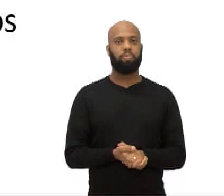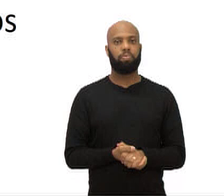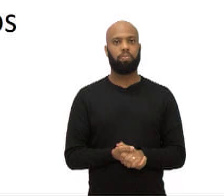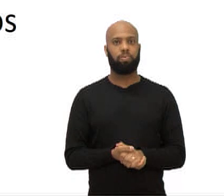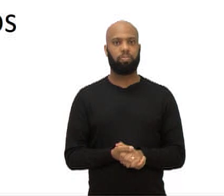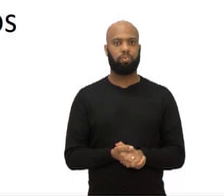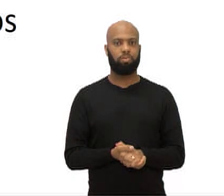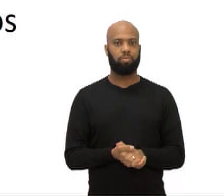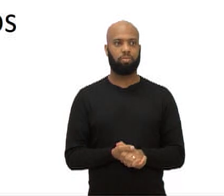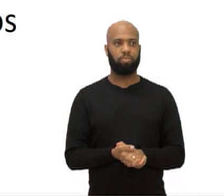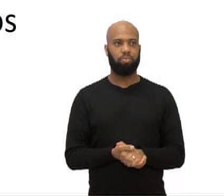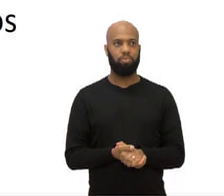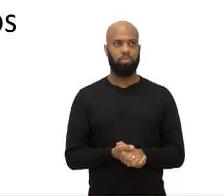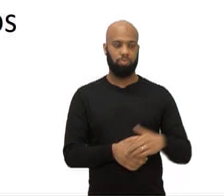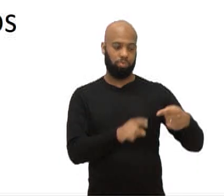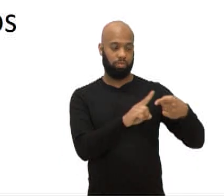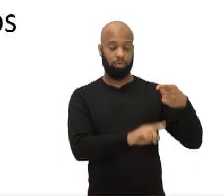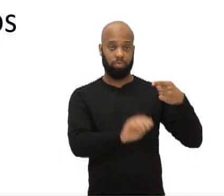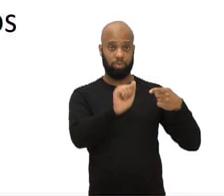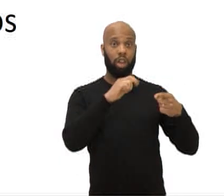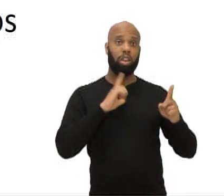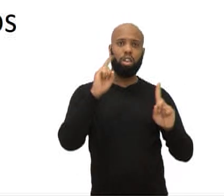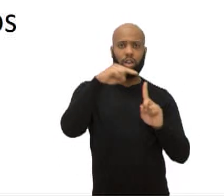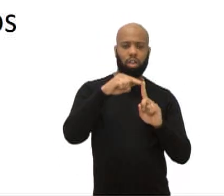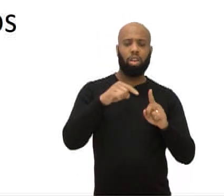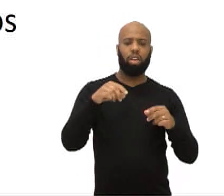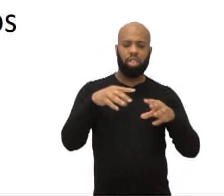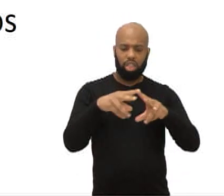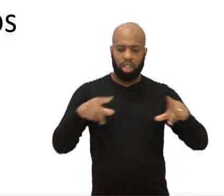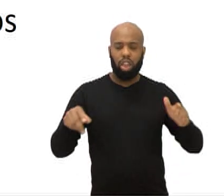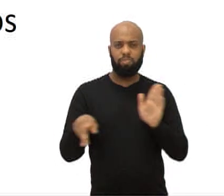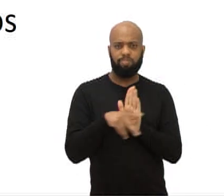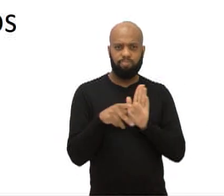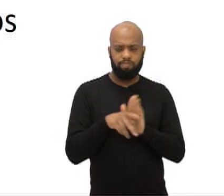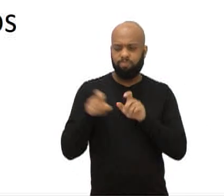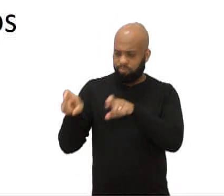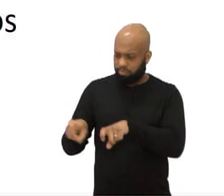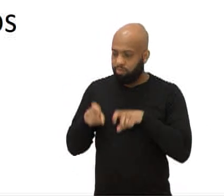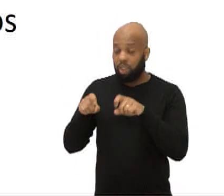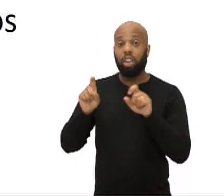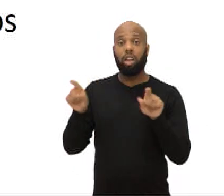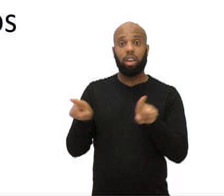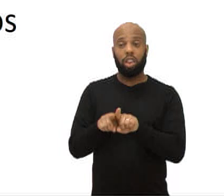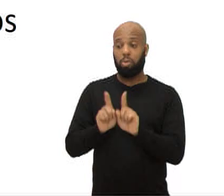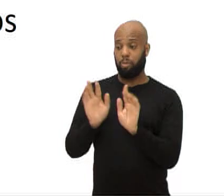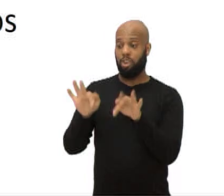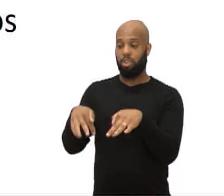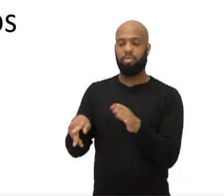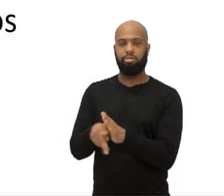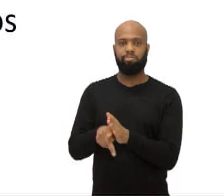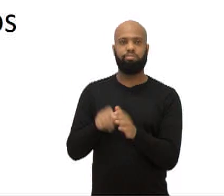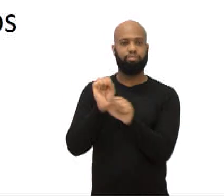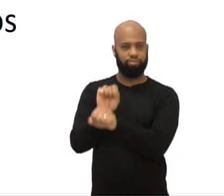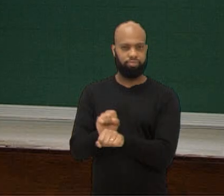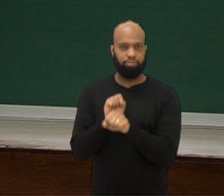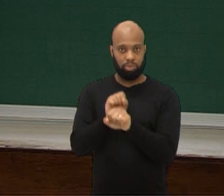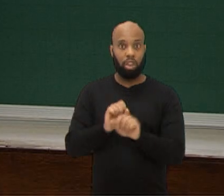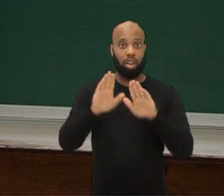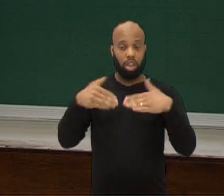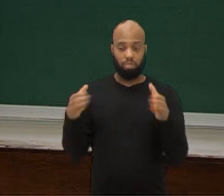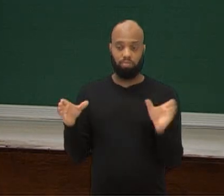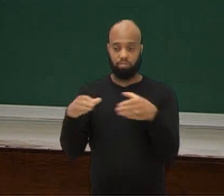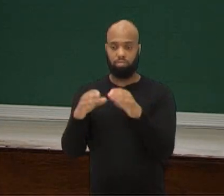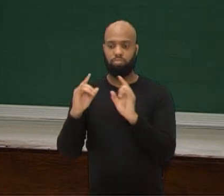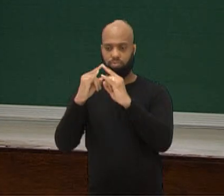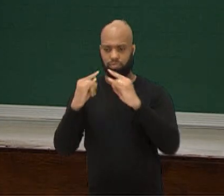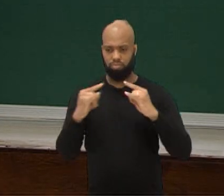A. Tinham como objetivos terras próprias para cultivo e o fim da escravidão. Lembrando, os cabanos, aqueles que estavam